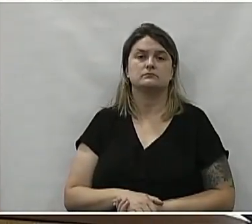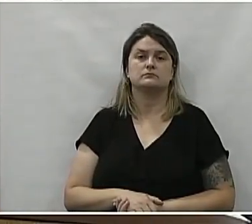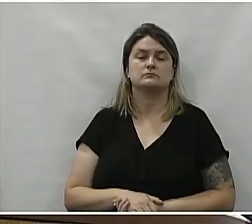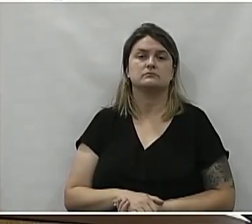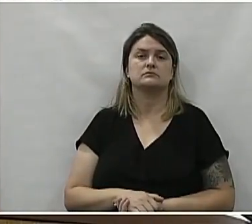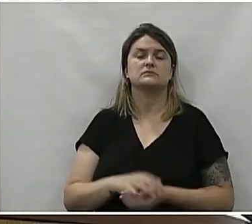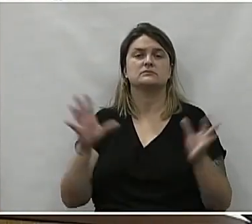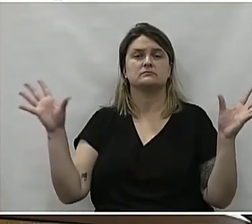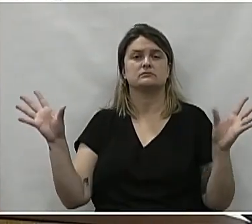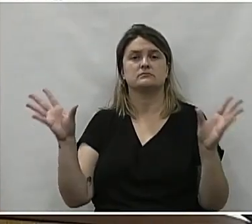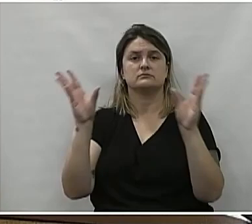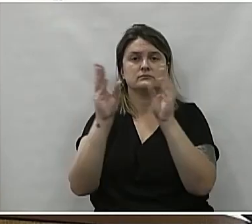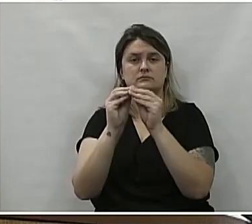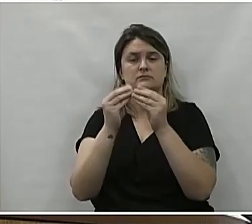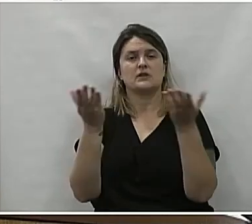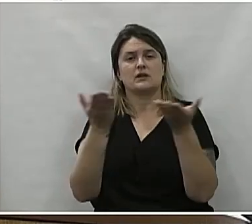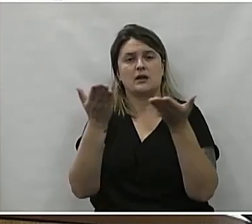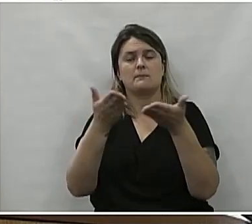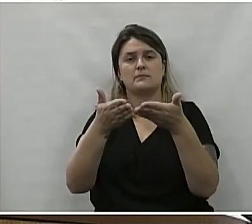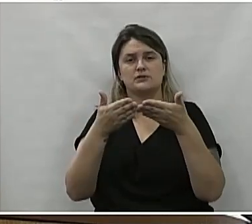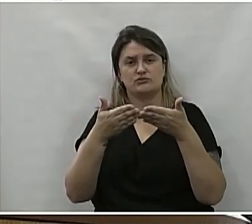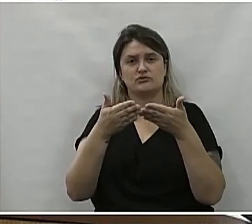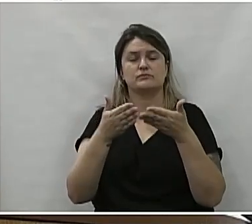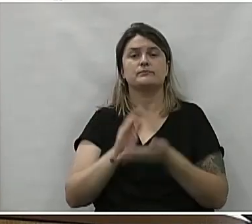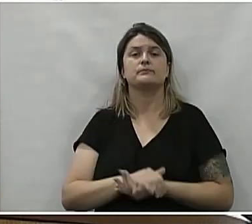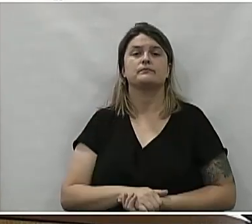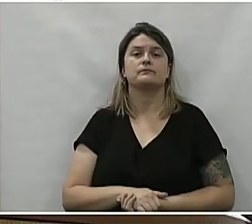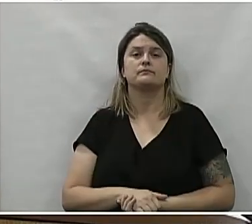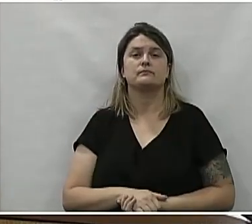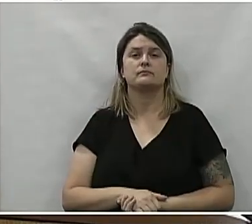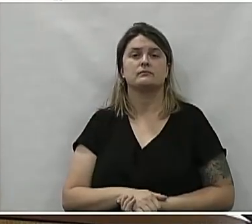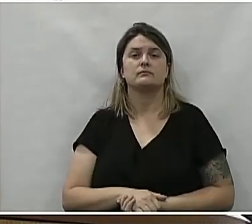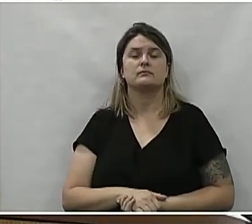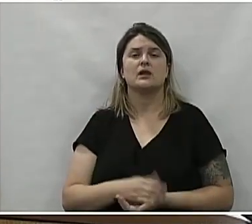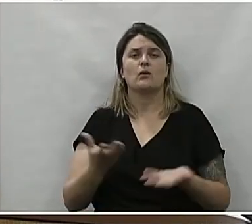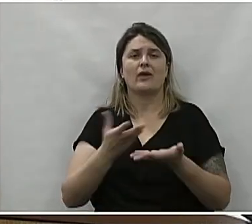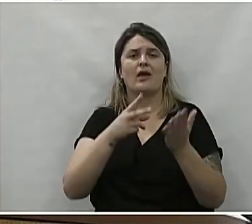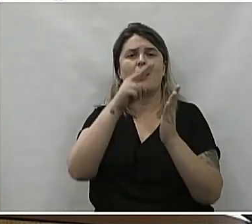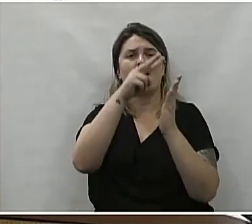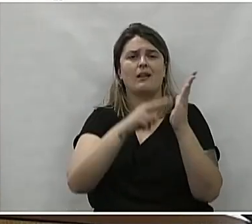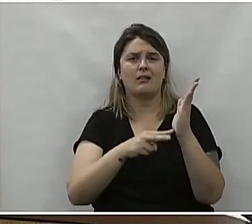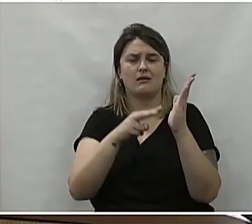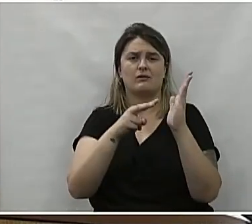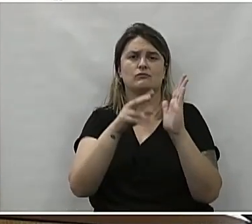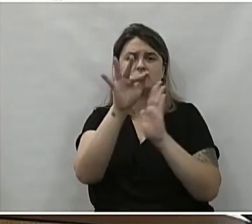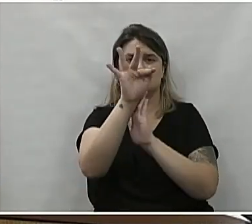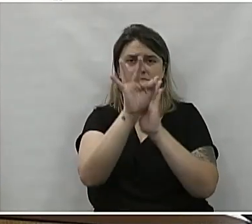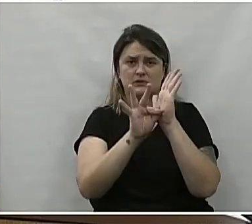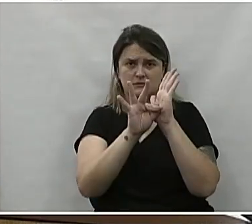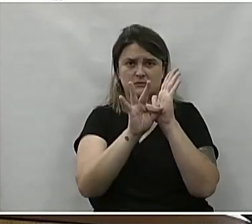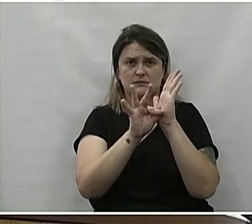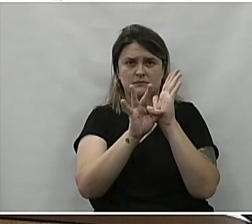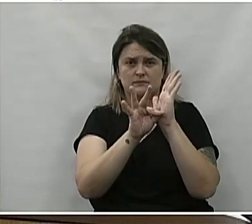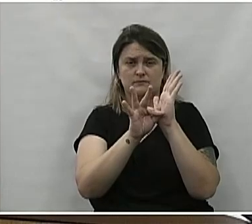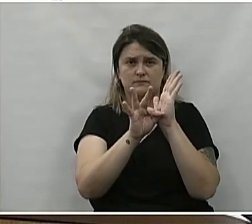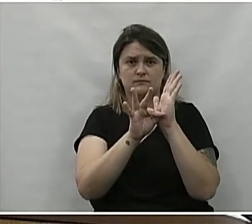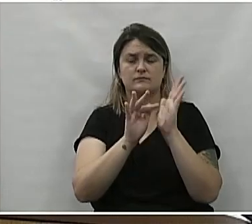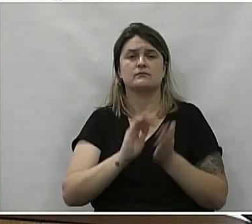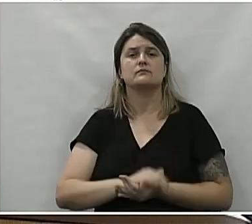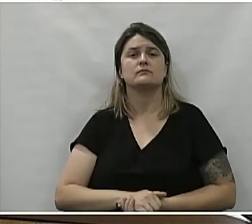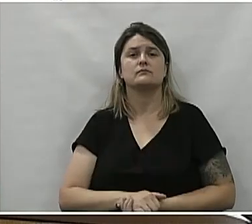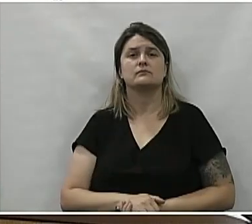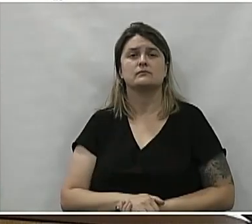E por fim Eu gostaria De pedir licença Para fazer a leitura De uma nota Em relação